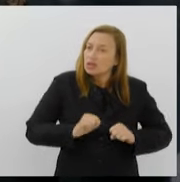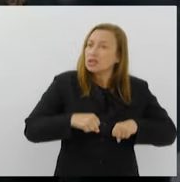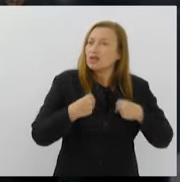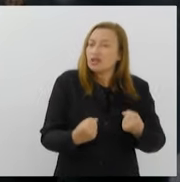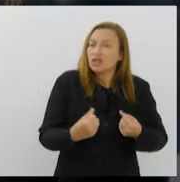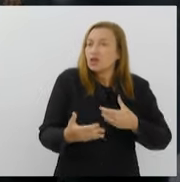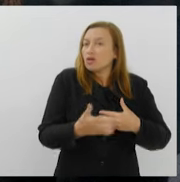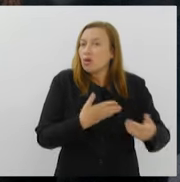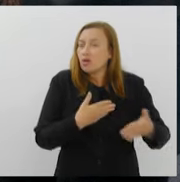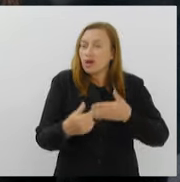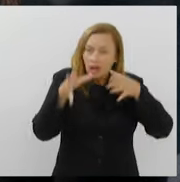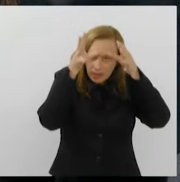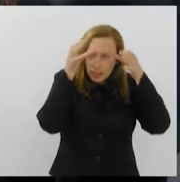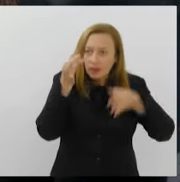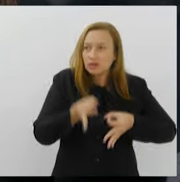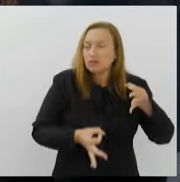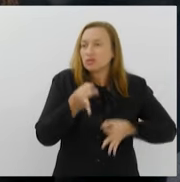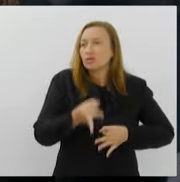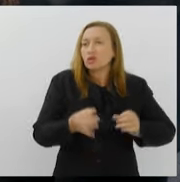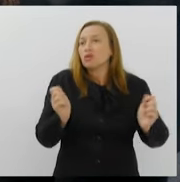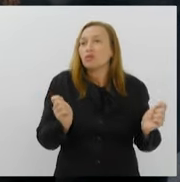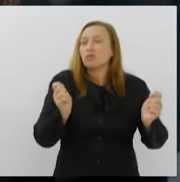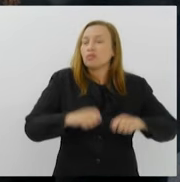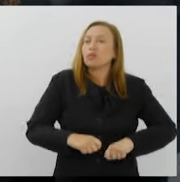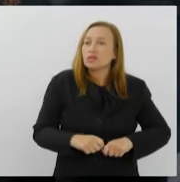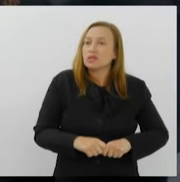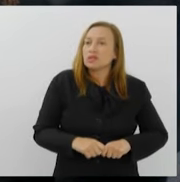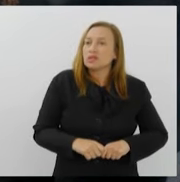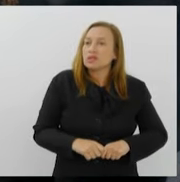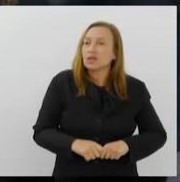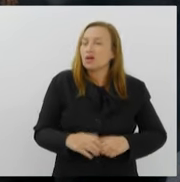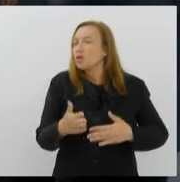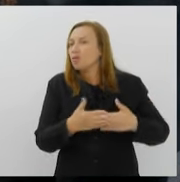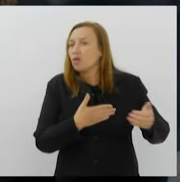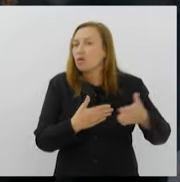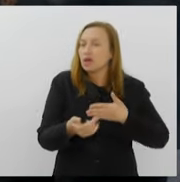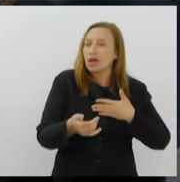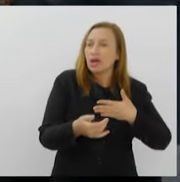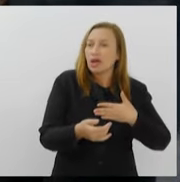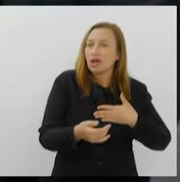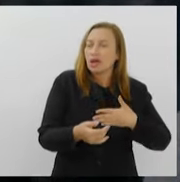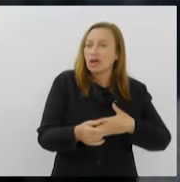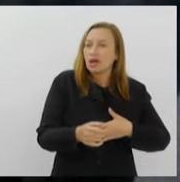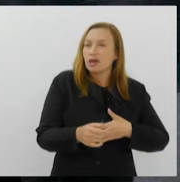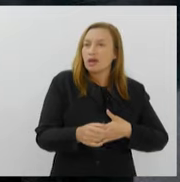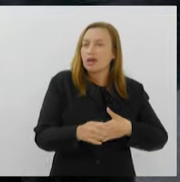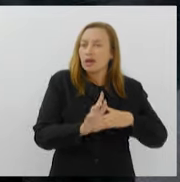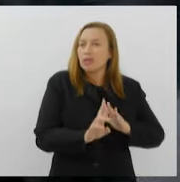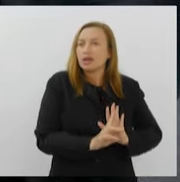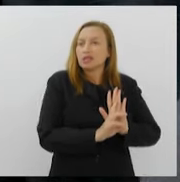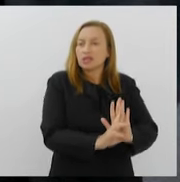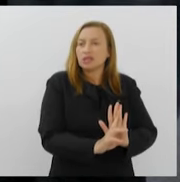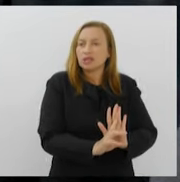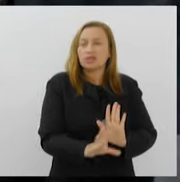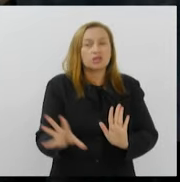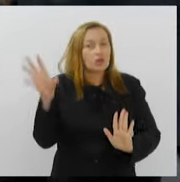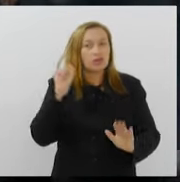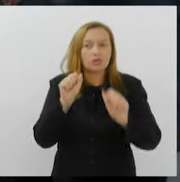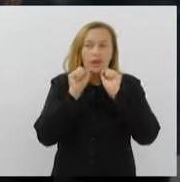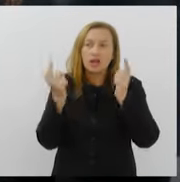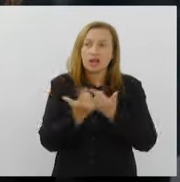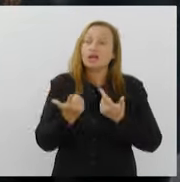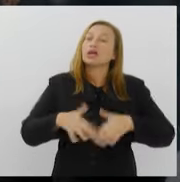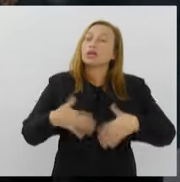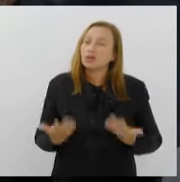tribunal qualquer possibilidade de qualquer autoridade nesse Estado ser ouvido pela Assembleia Legislativa. Então, dizer que recebi de minha